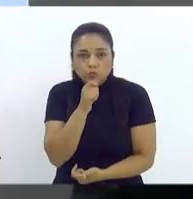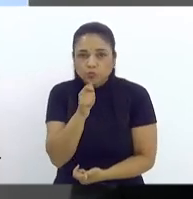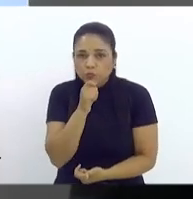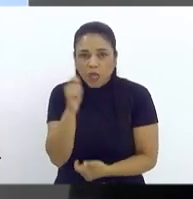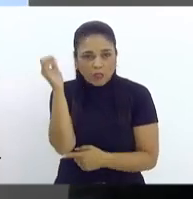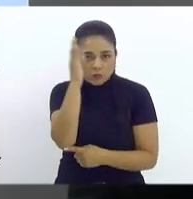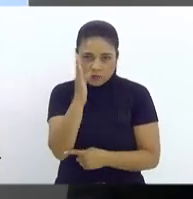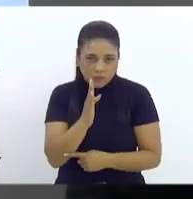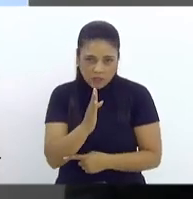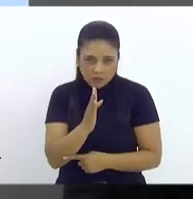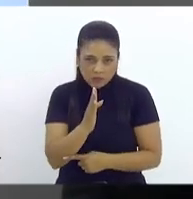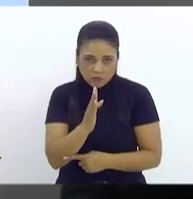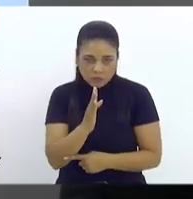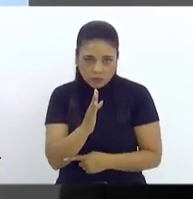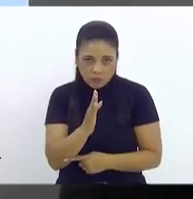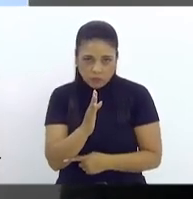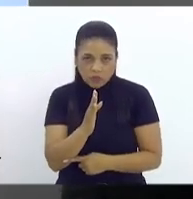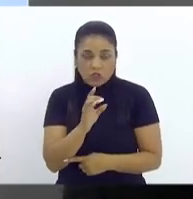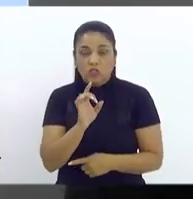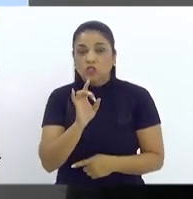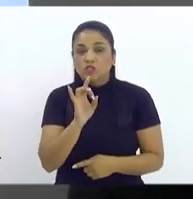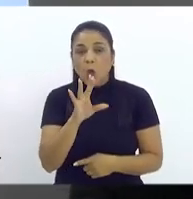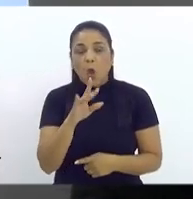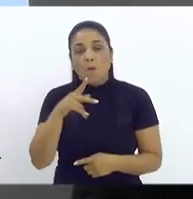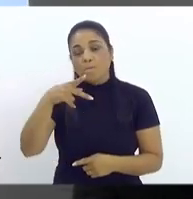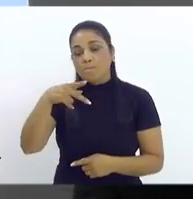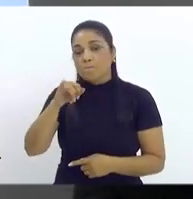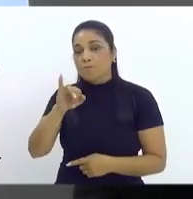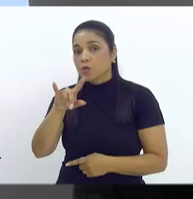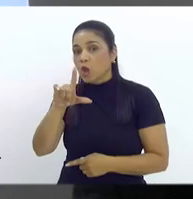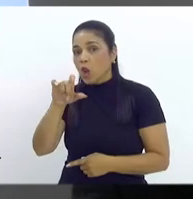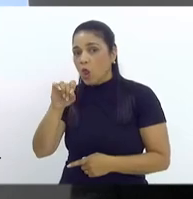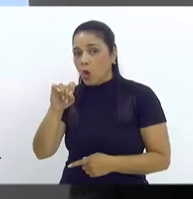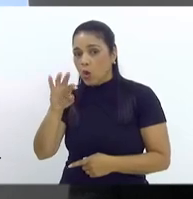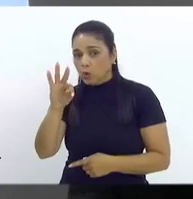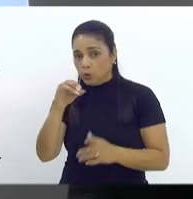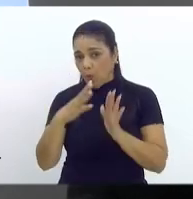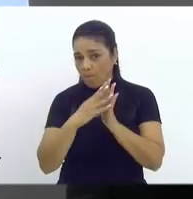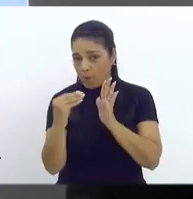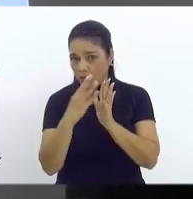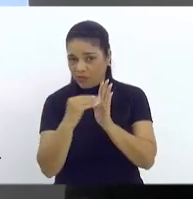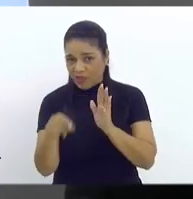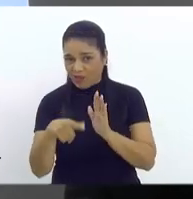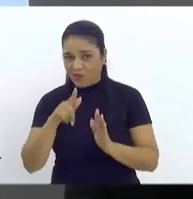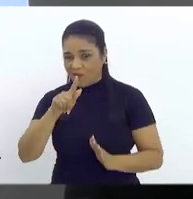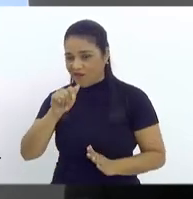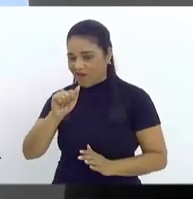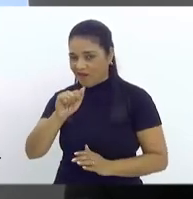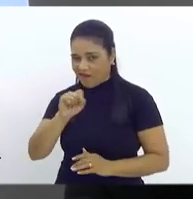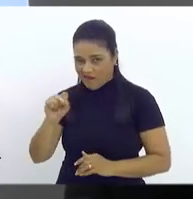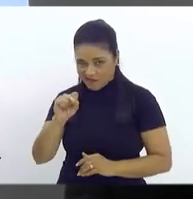forma intensiva, ou seja, são só pilotos, tentativas de circular ônibus a gás.